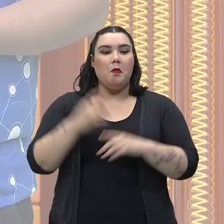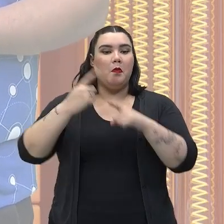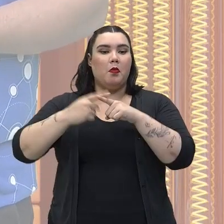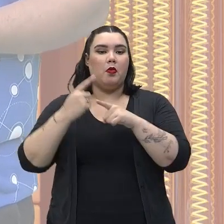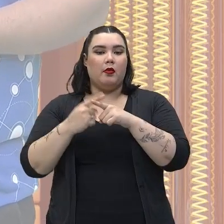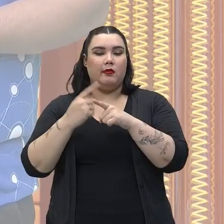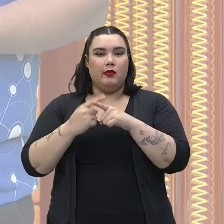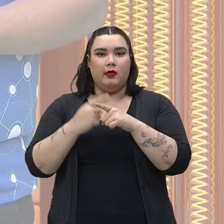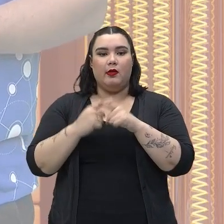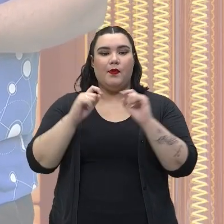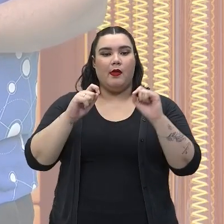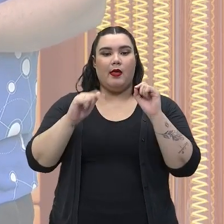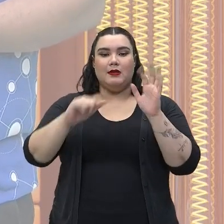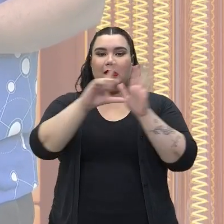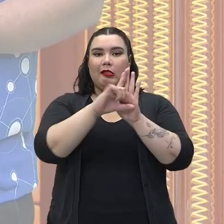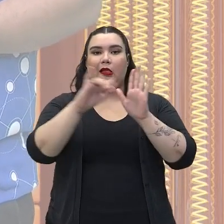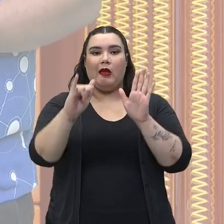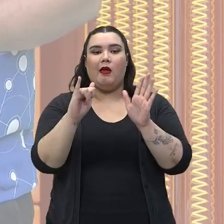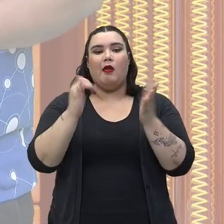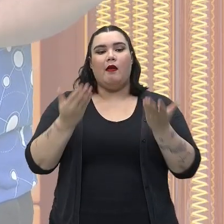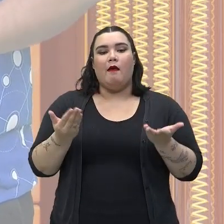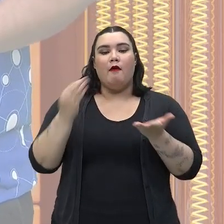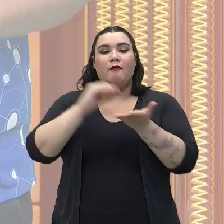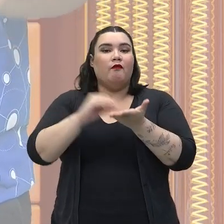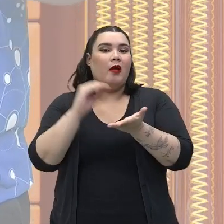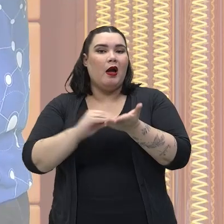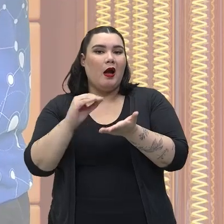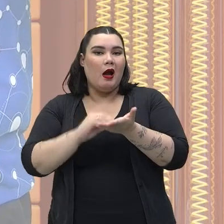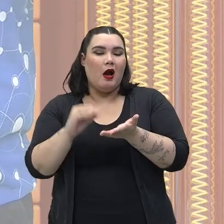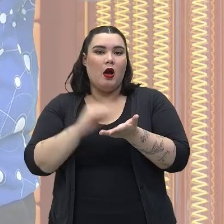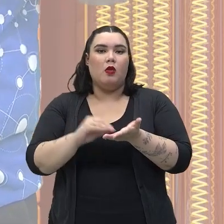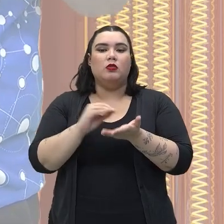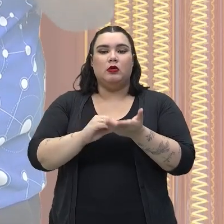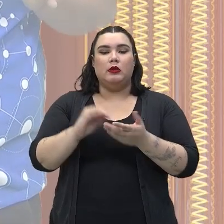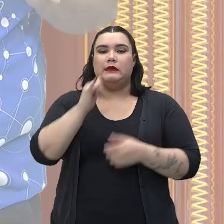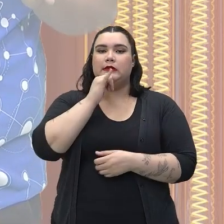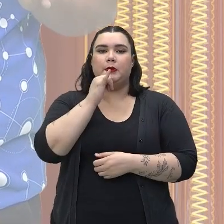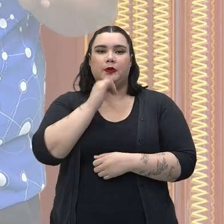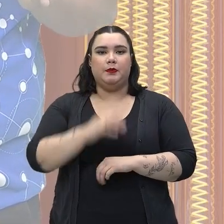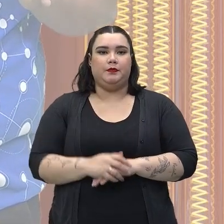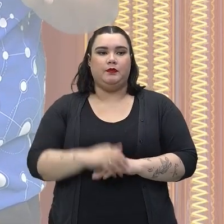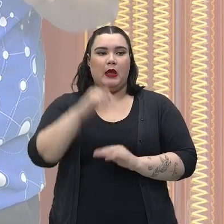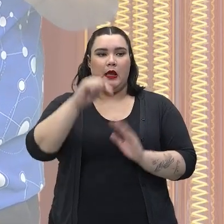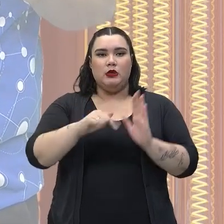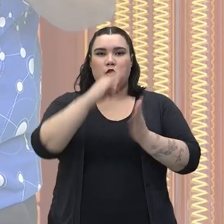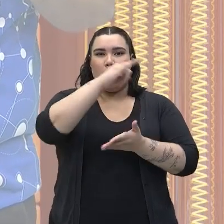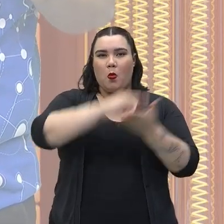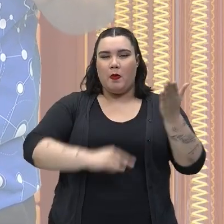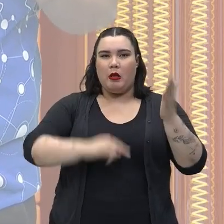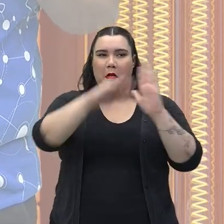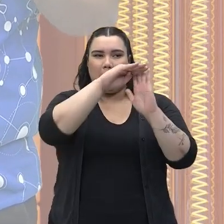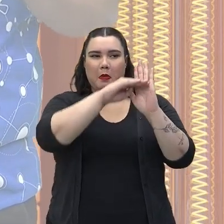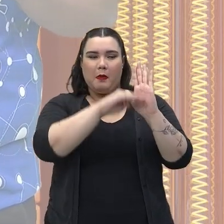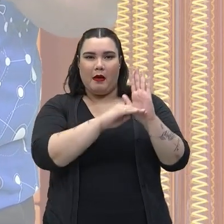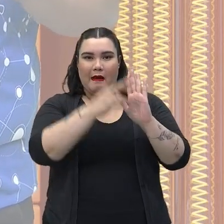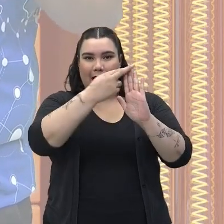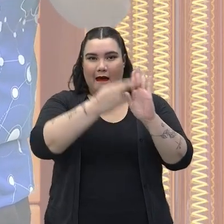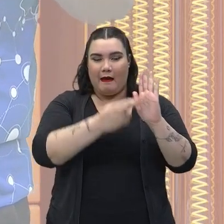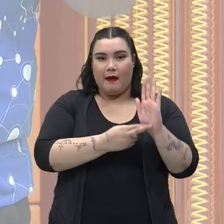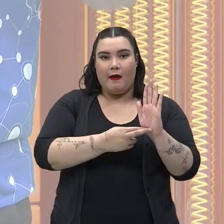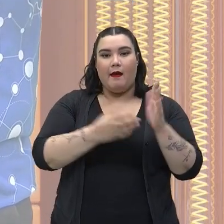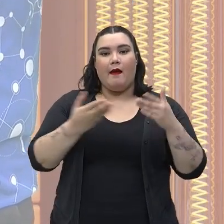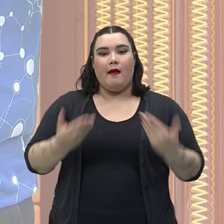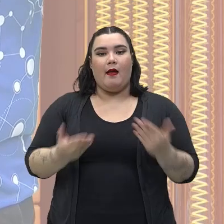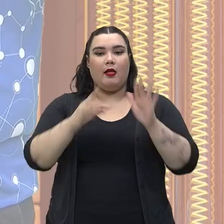indefinição e vácuo legal. Ou seja, se é retirado esse Diretório dos Índios, então quer dizer que agora uma lei